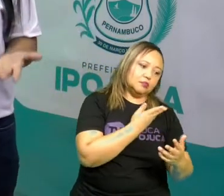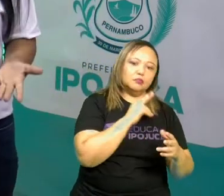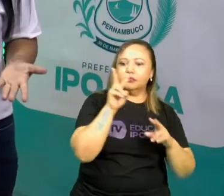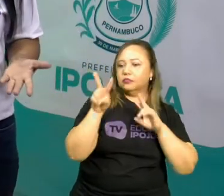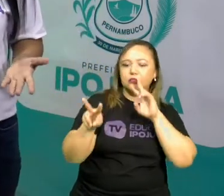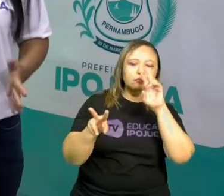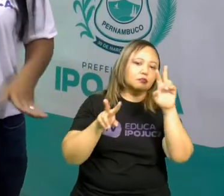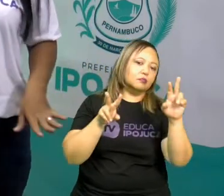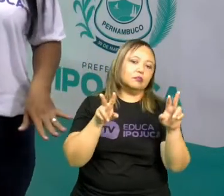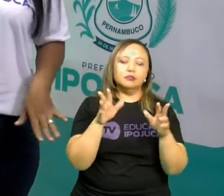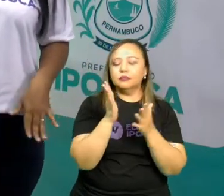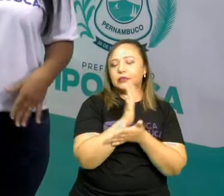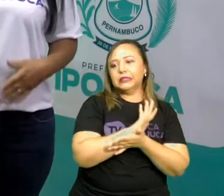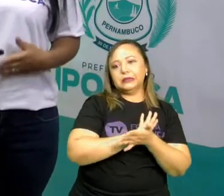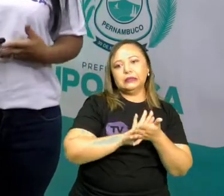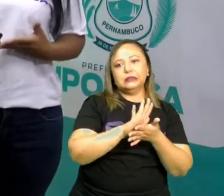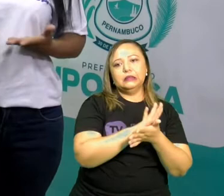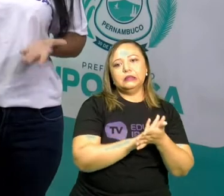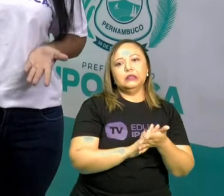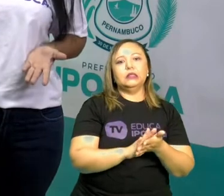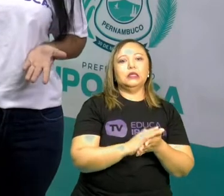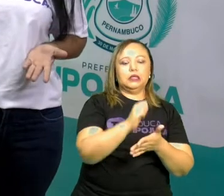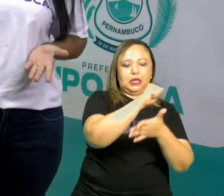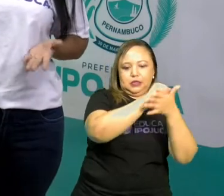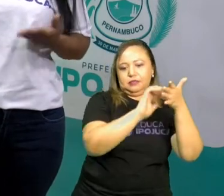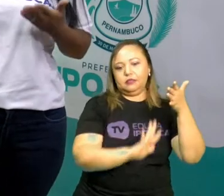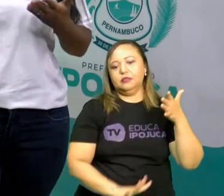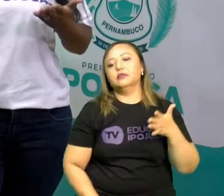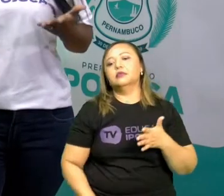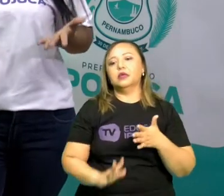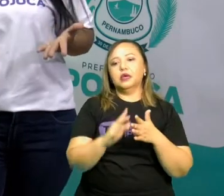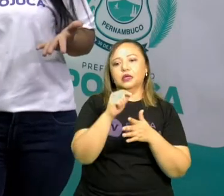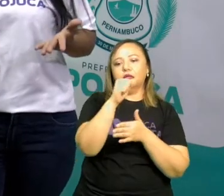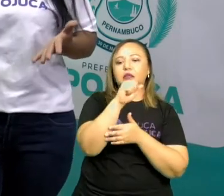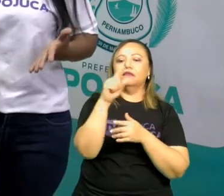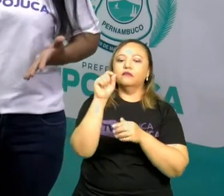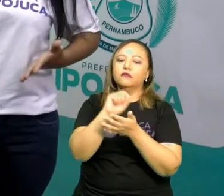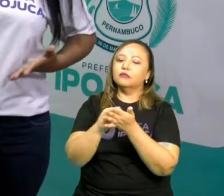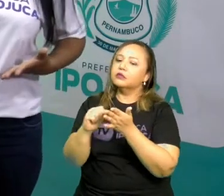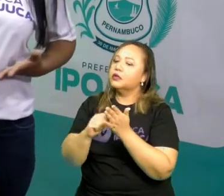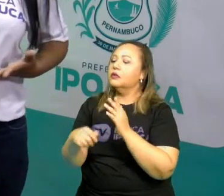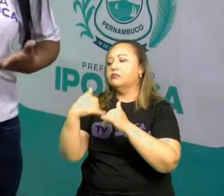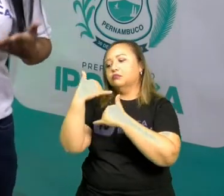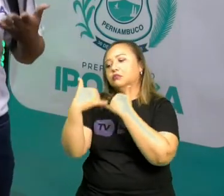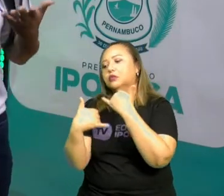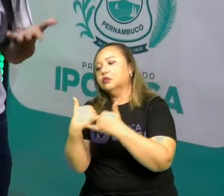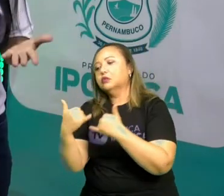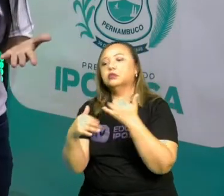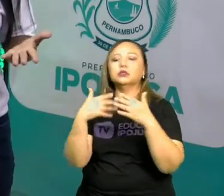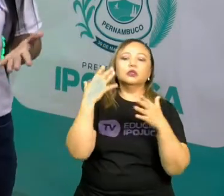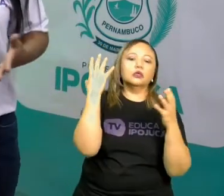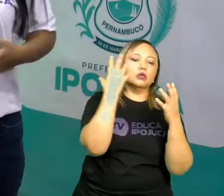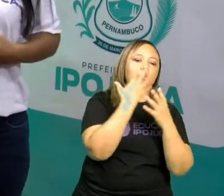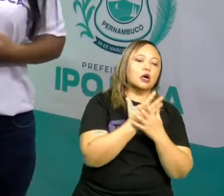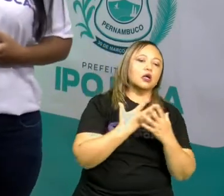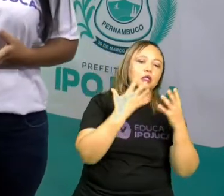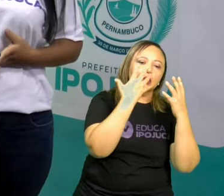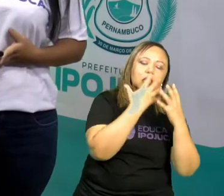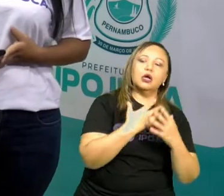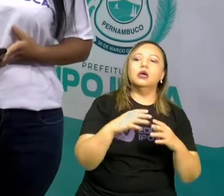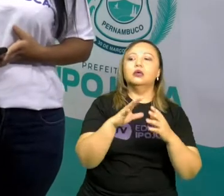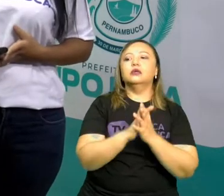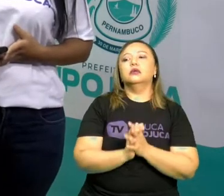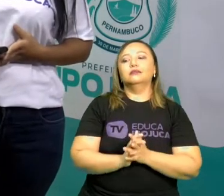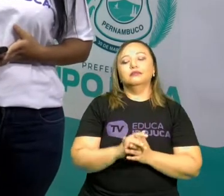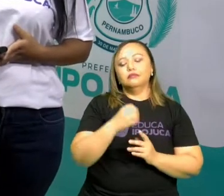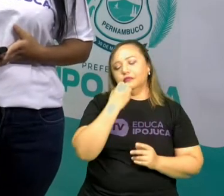à escola, fazer as atividades, né? As tarefinhas, brincar, cantar. Não foi